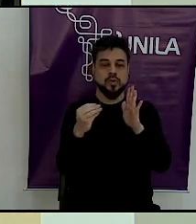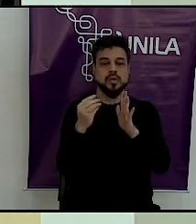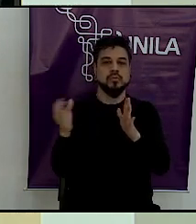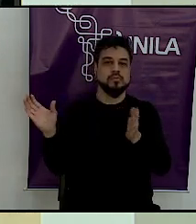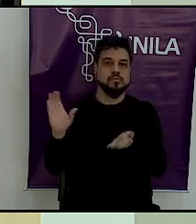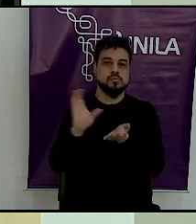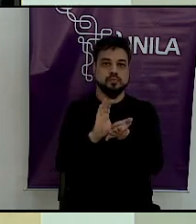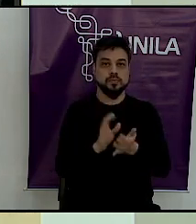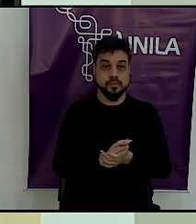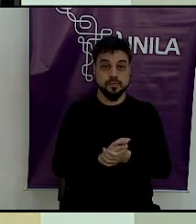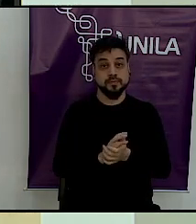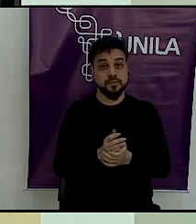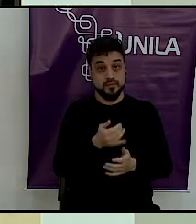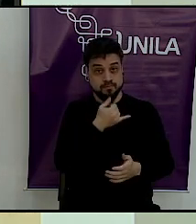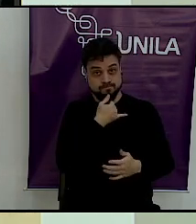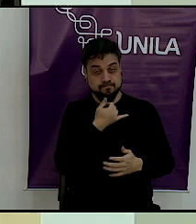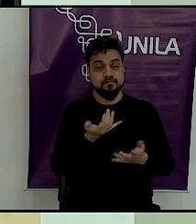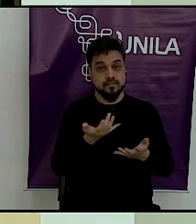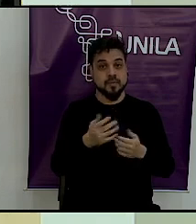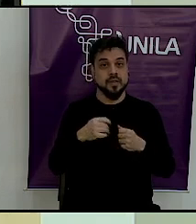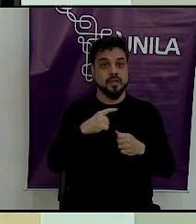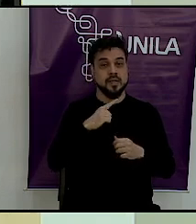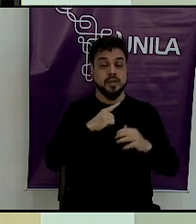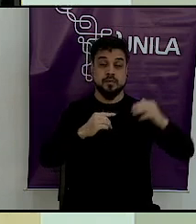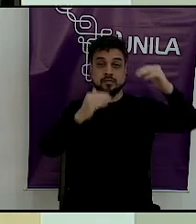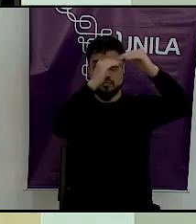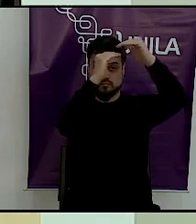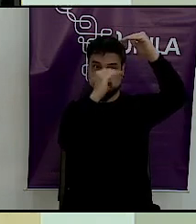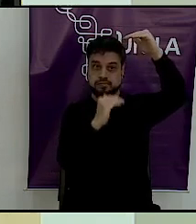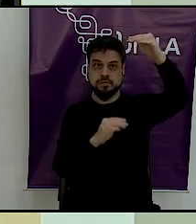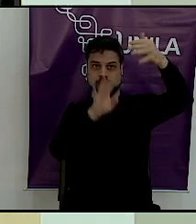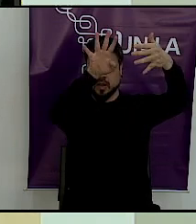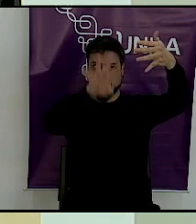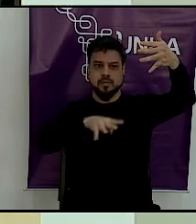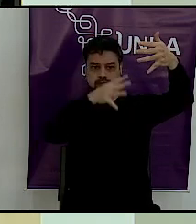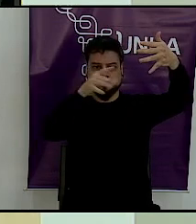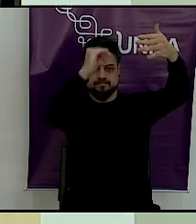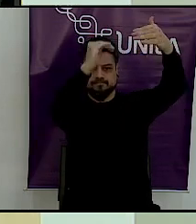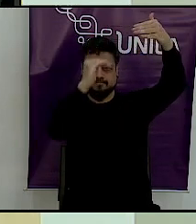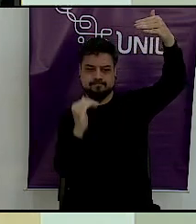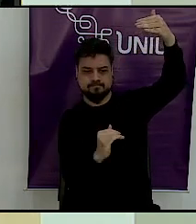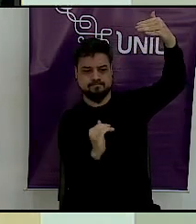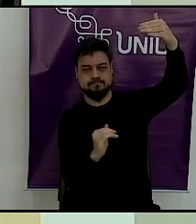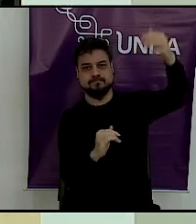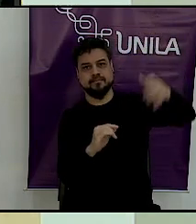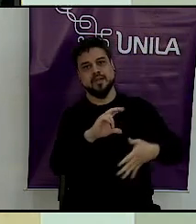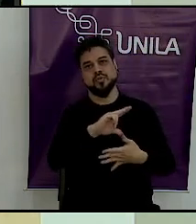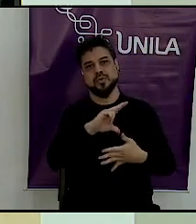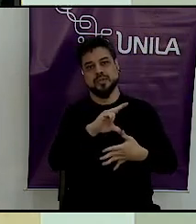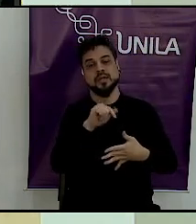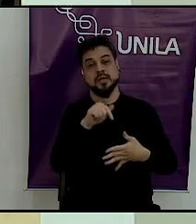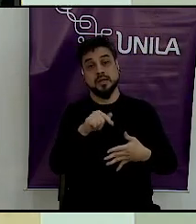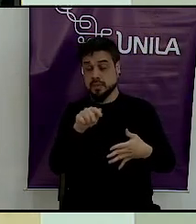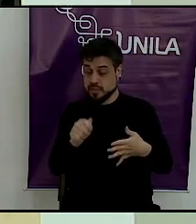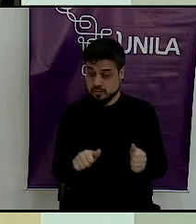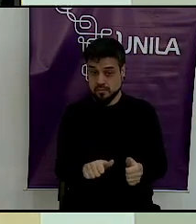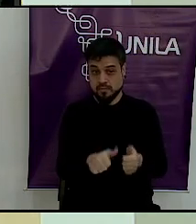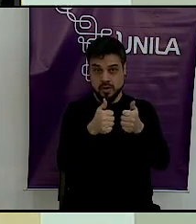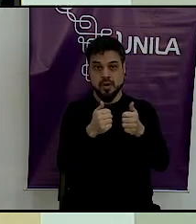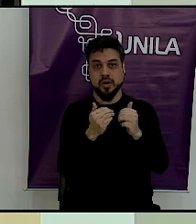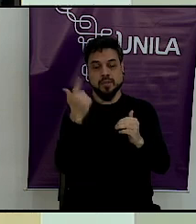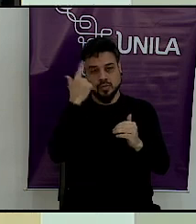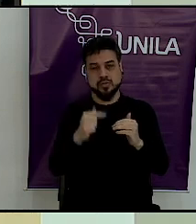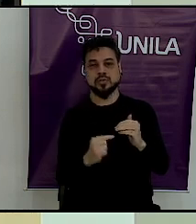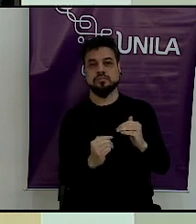Então, infelizmente, estamos ainda na parte final da tabela e temos que melhorar bastante os nossos indicadores para conseguir reverter